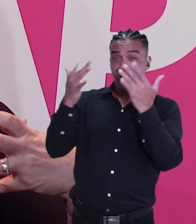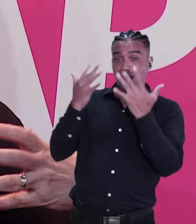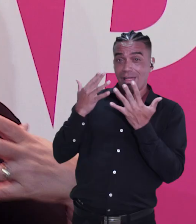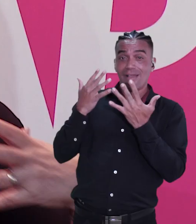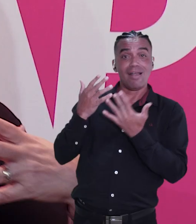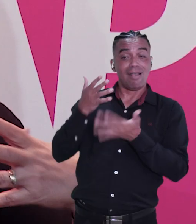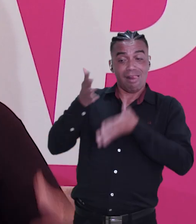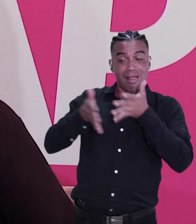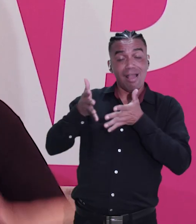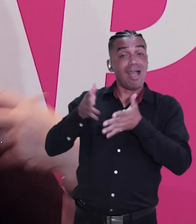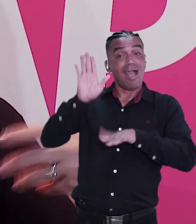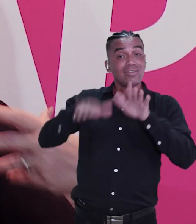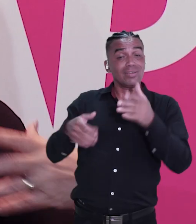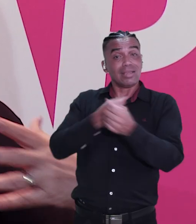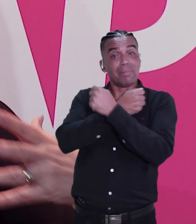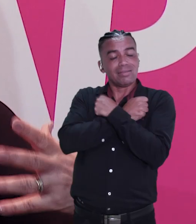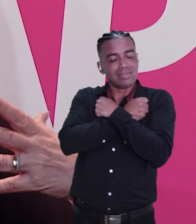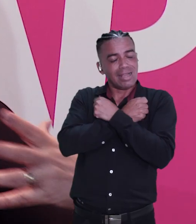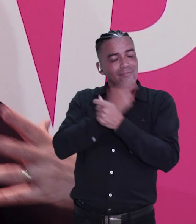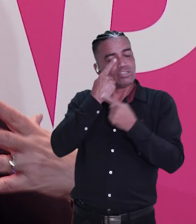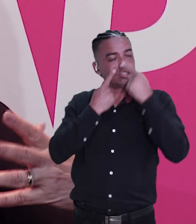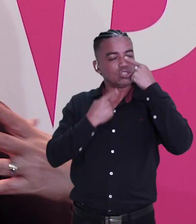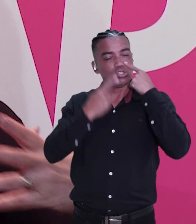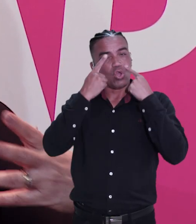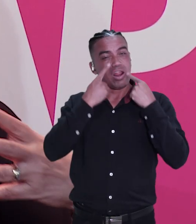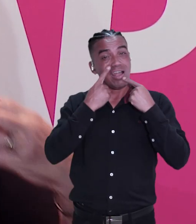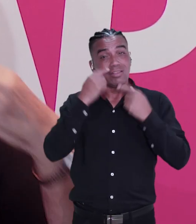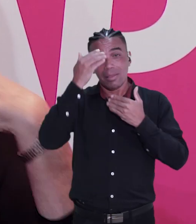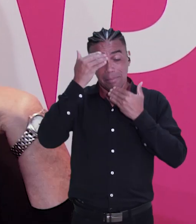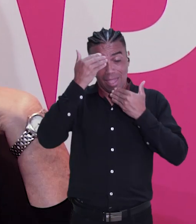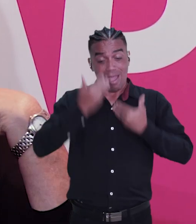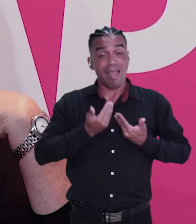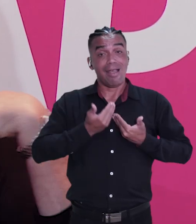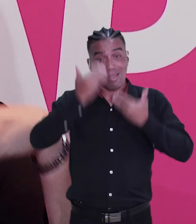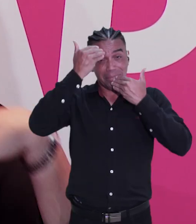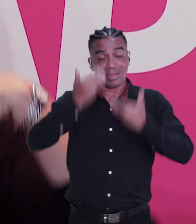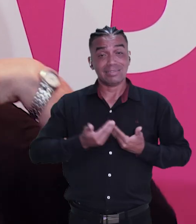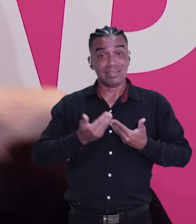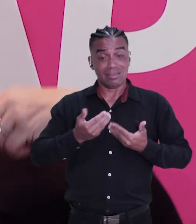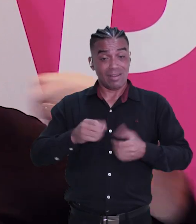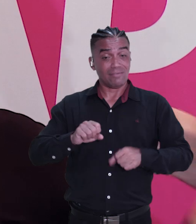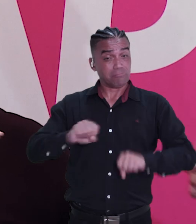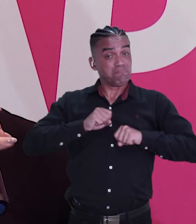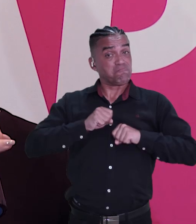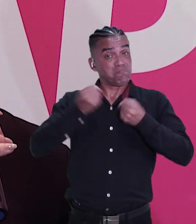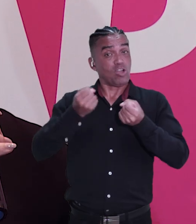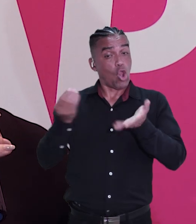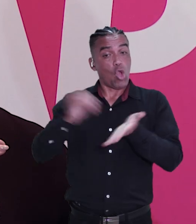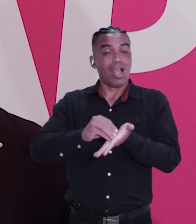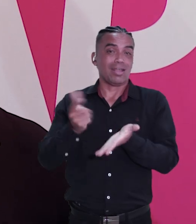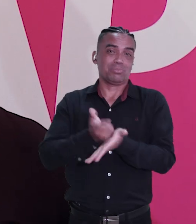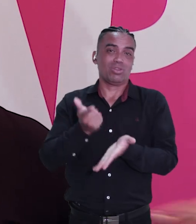depois falar comigo, muitas vezes me abraçavam chorando e me agradeciam por eu ter falado da minha